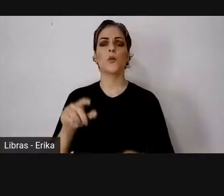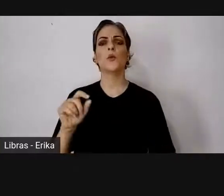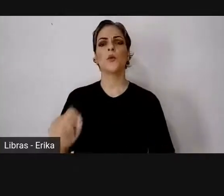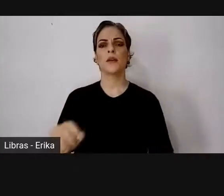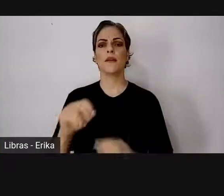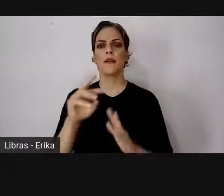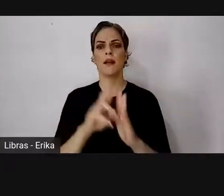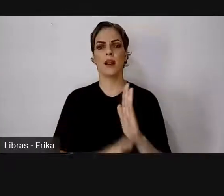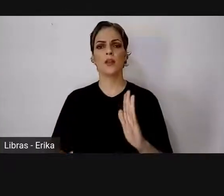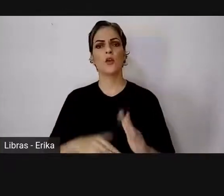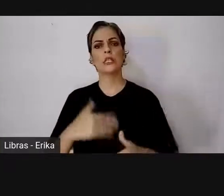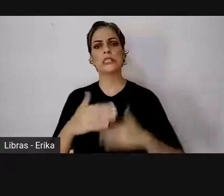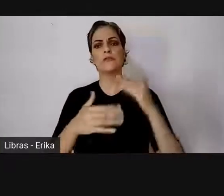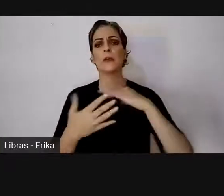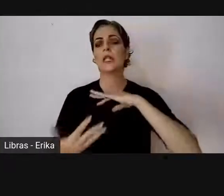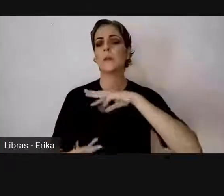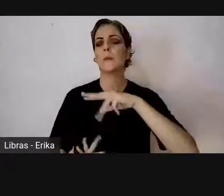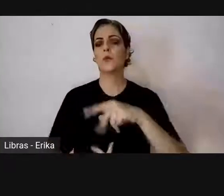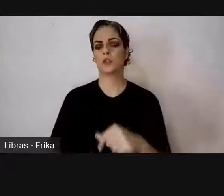é